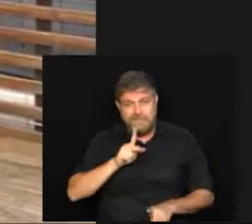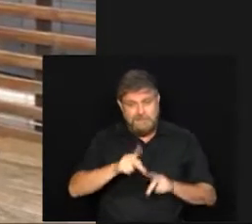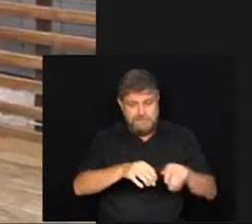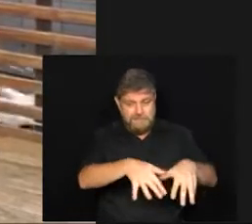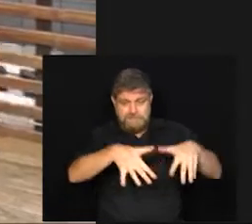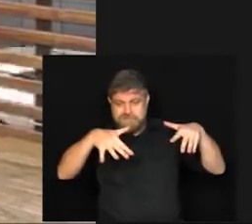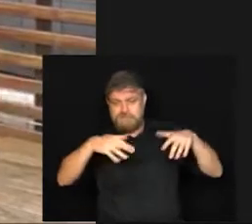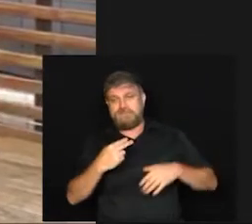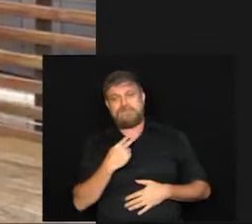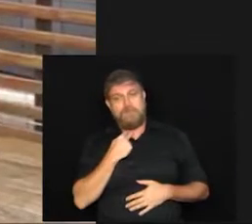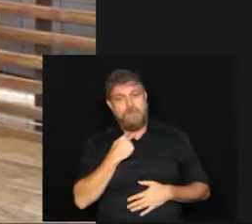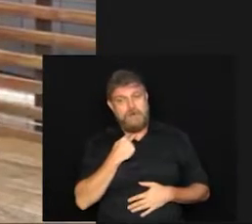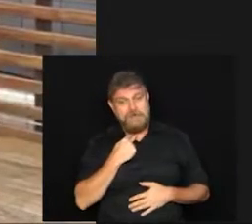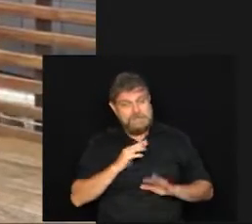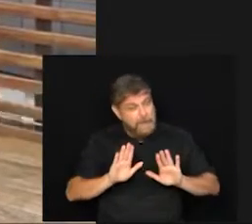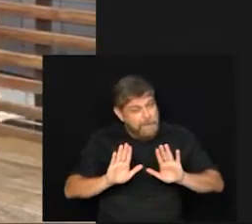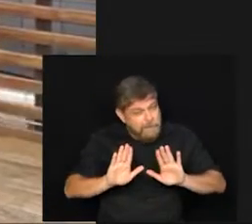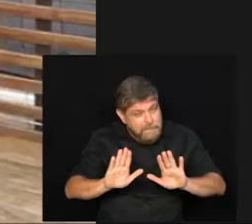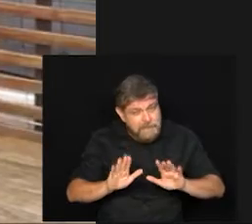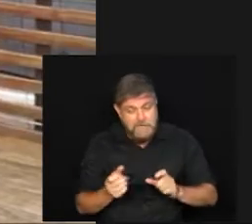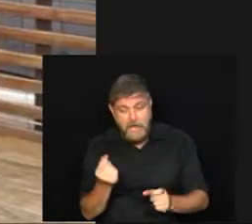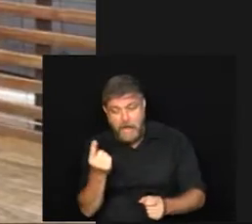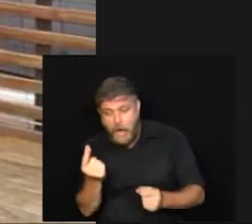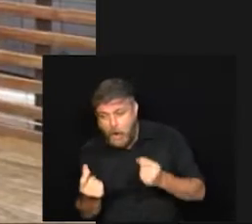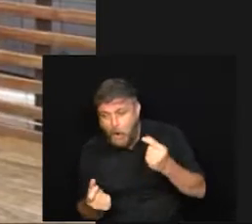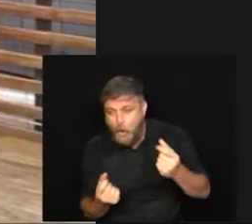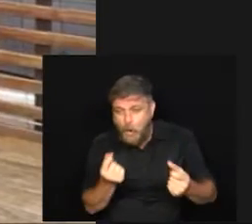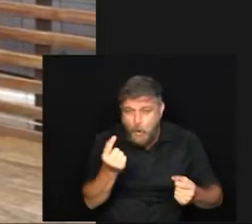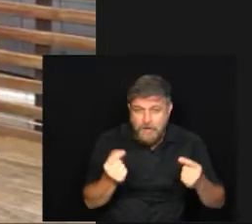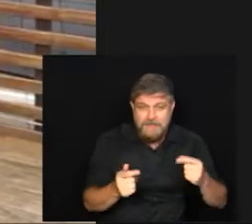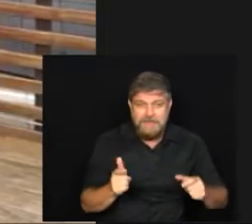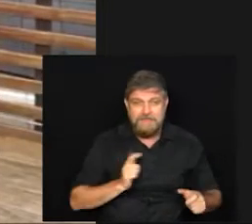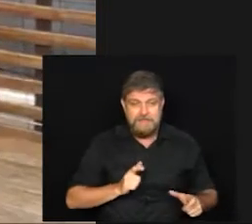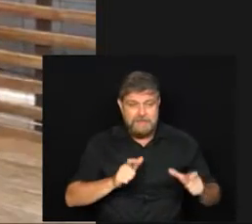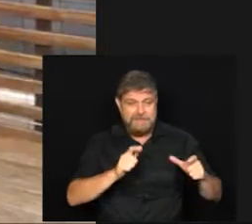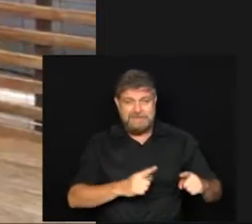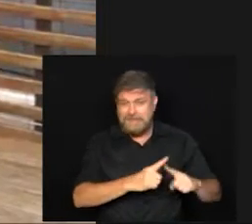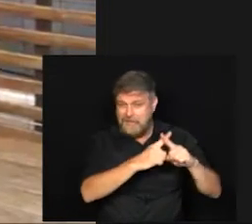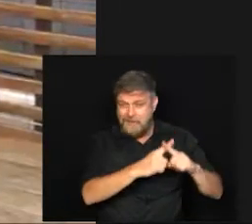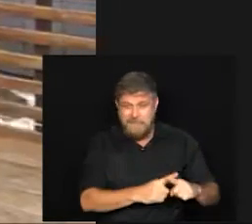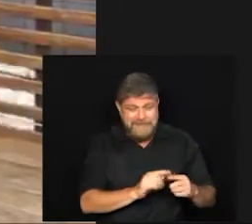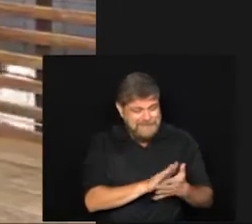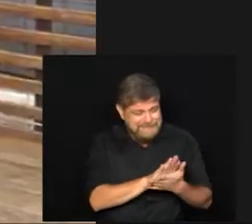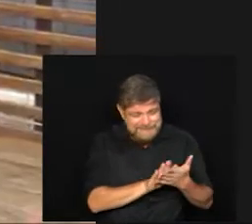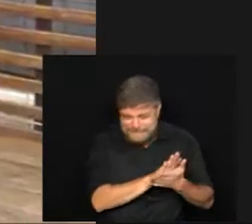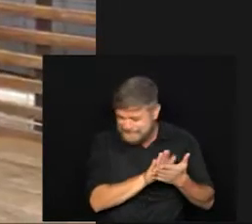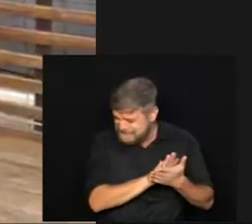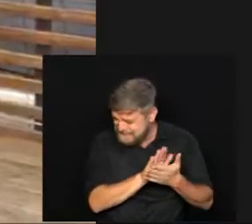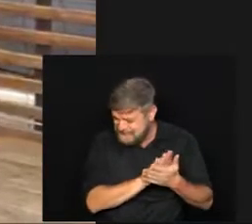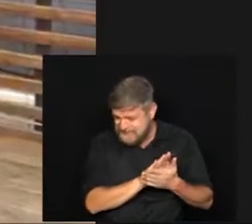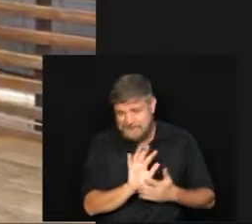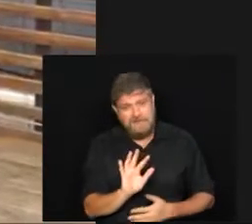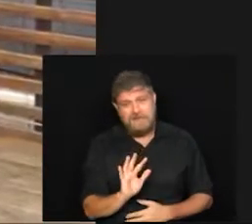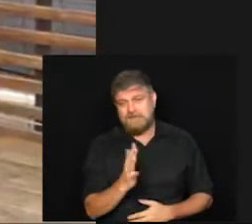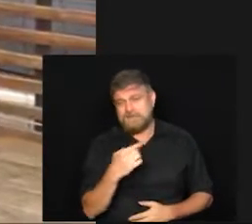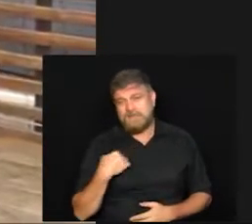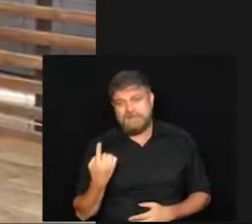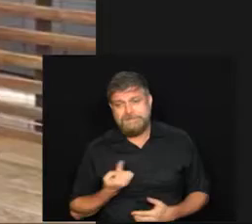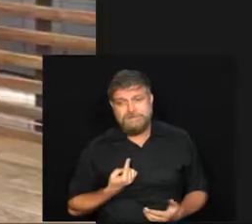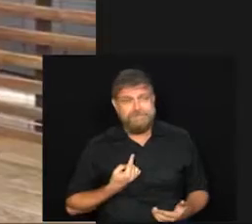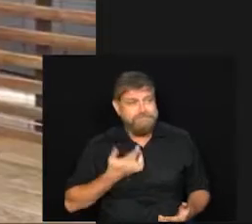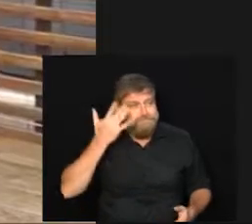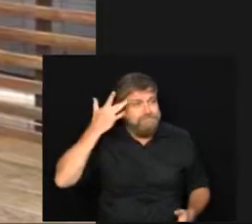tendo. Mas, em alguns lugares, eles não estão deixando acontecer nenhum evento sem público. Então a gente fica aí nesse vai, não